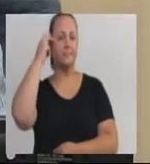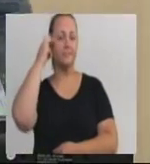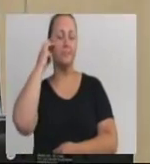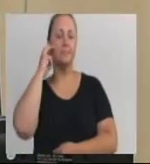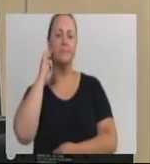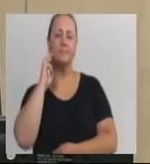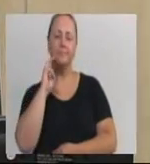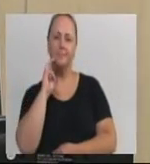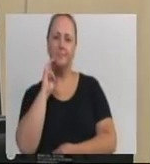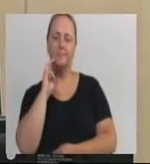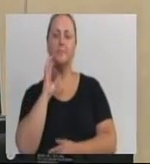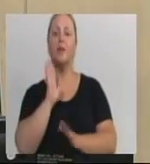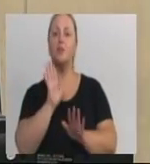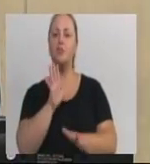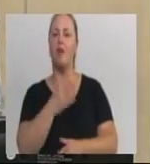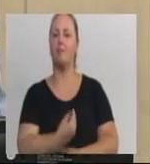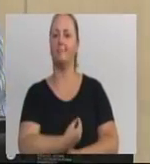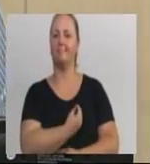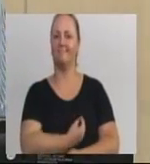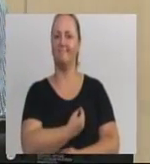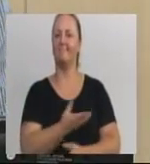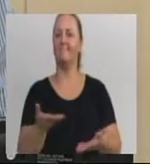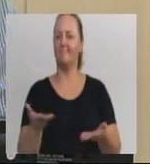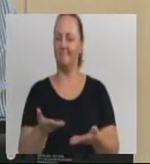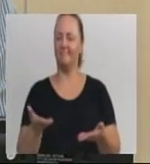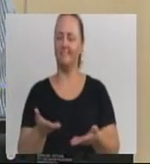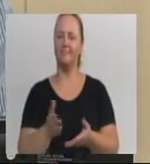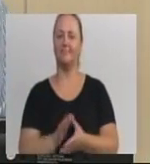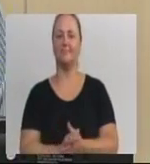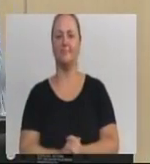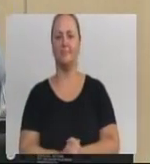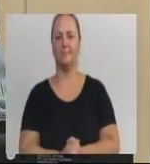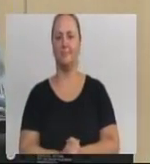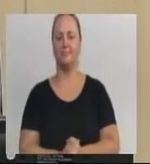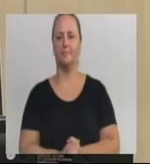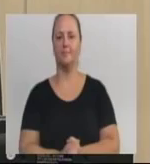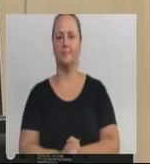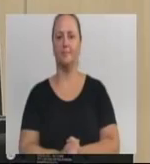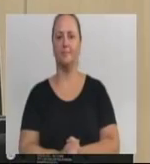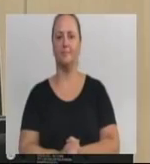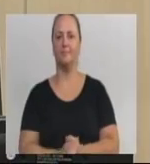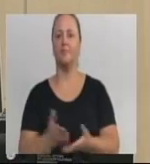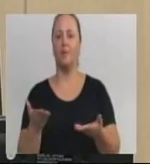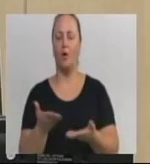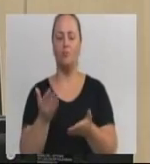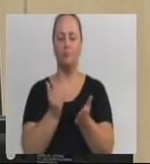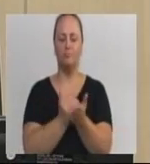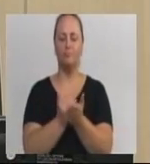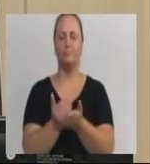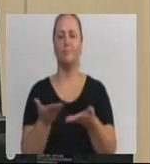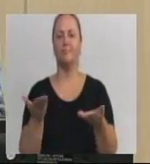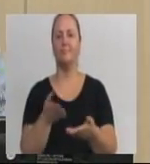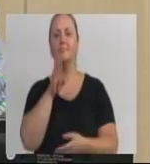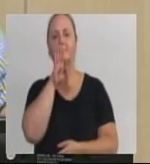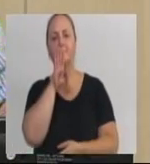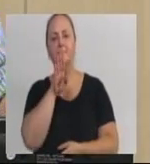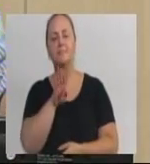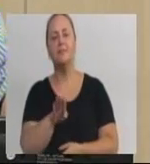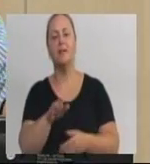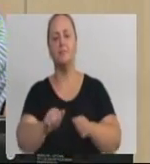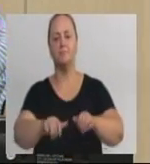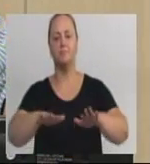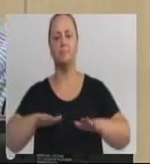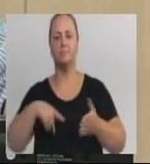Oliveira. São estes os vereadores que estão conosco nesta tarde, no início desta sessão